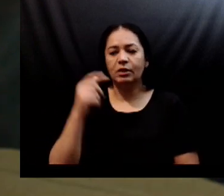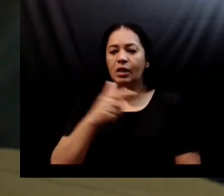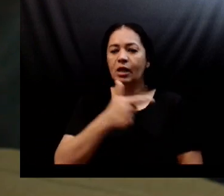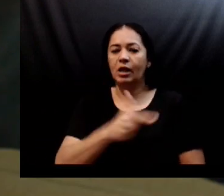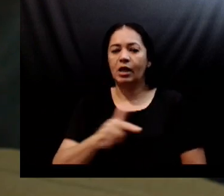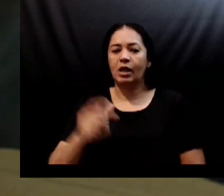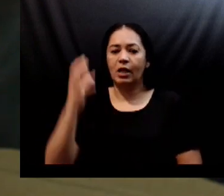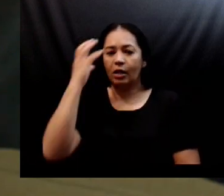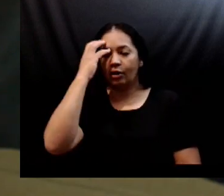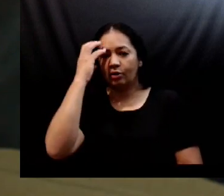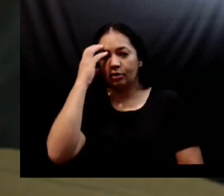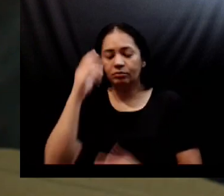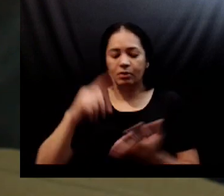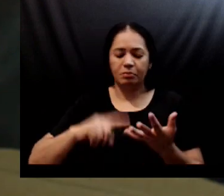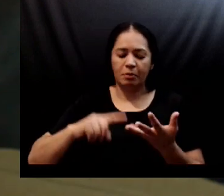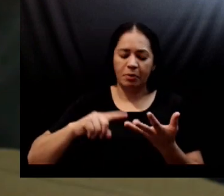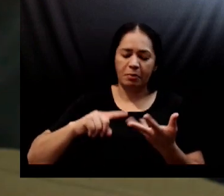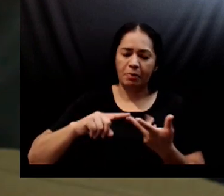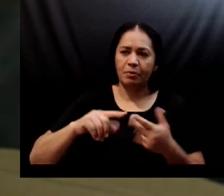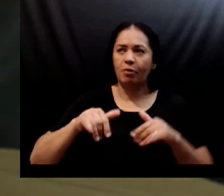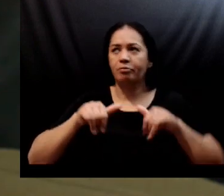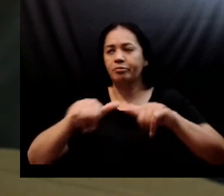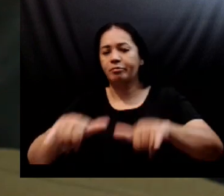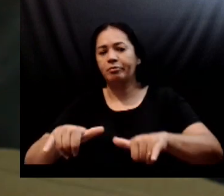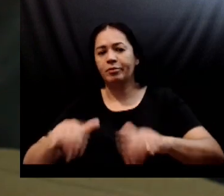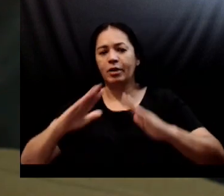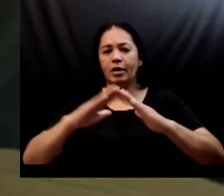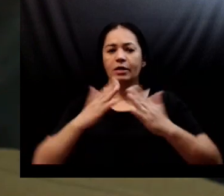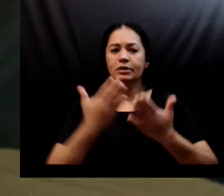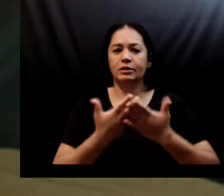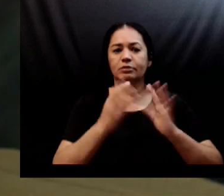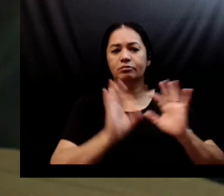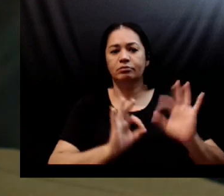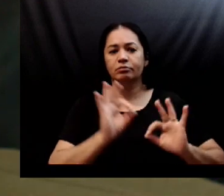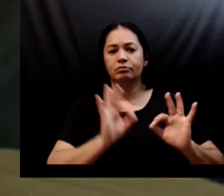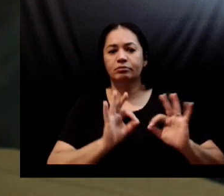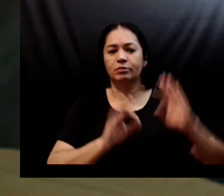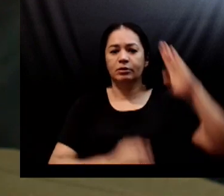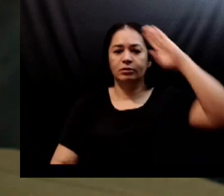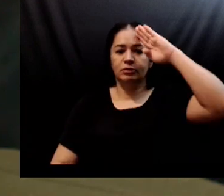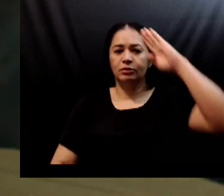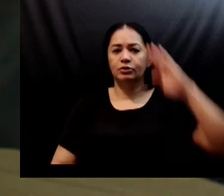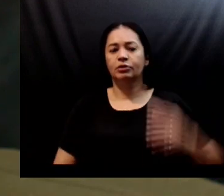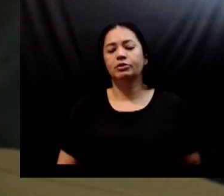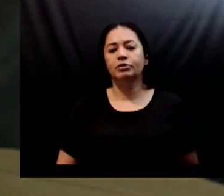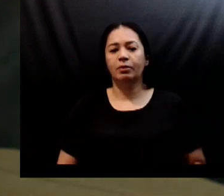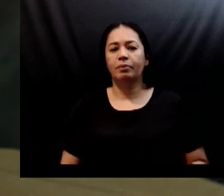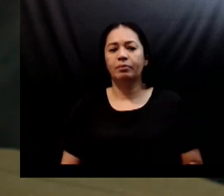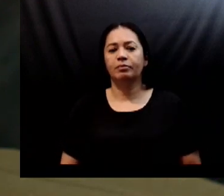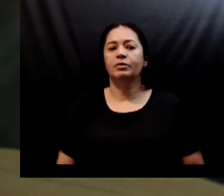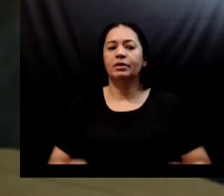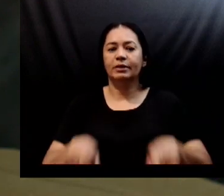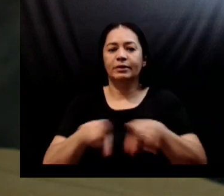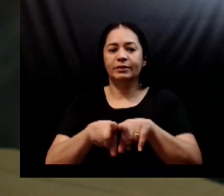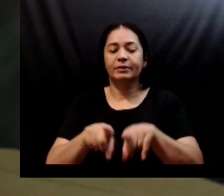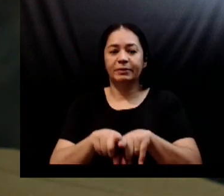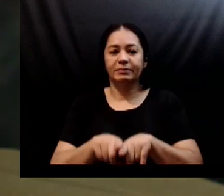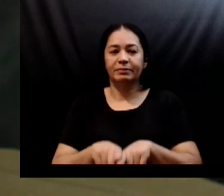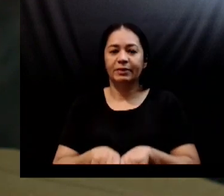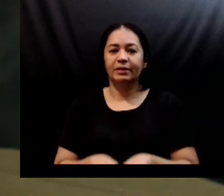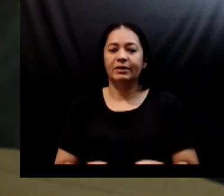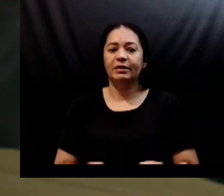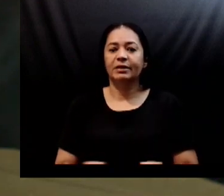Clube, Mercado Municipal, Escola Preparatória de Cadetes do Exército e Torre do Castelo. Os interessados devem acessar o